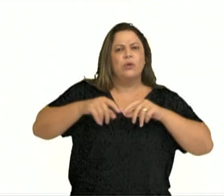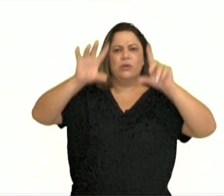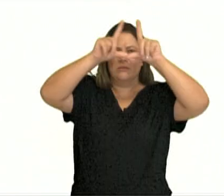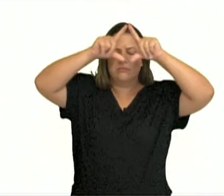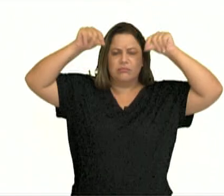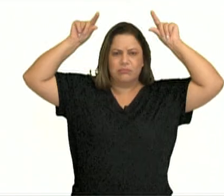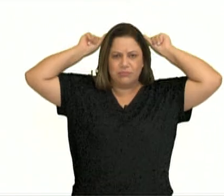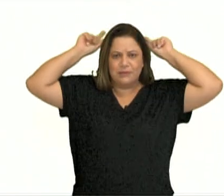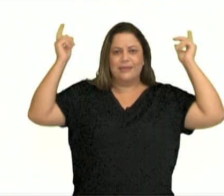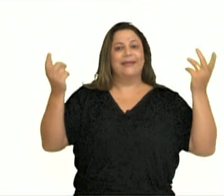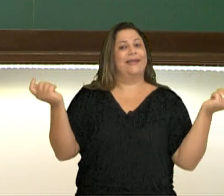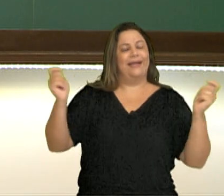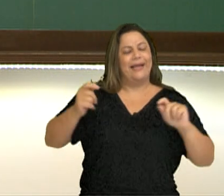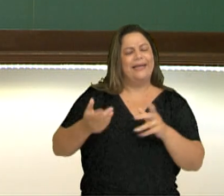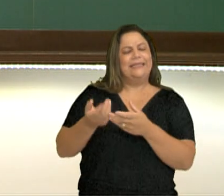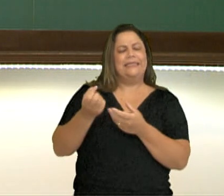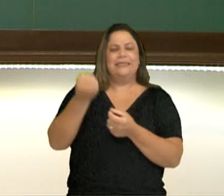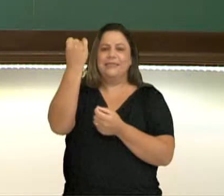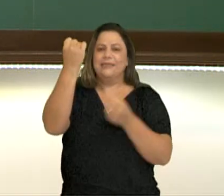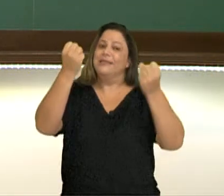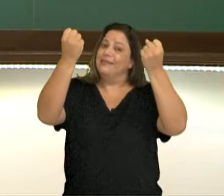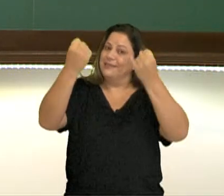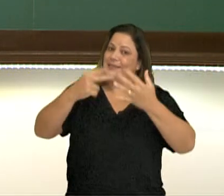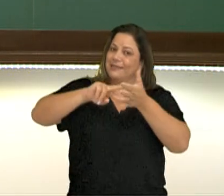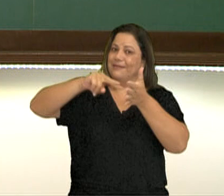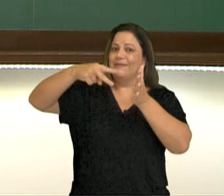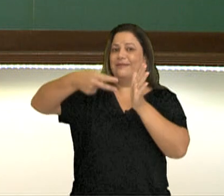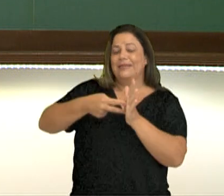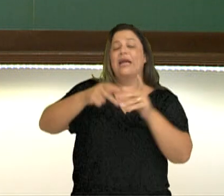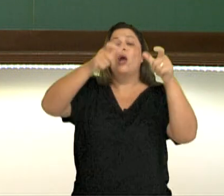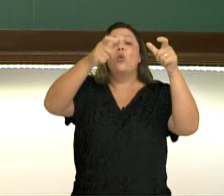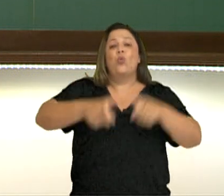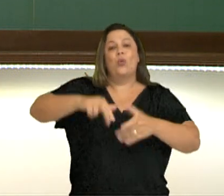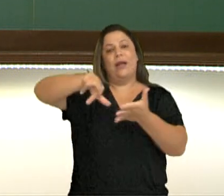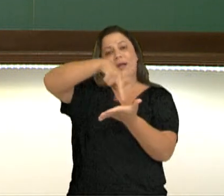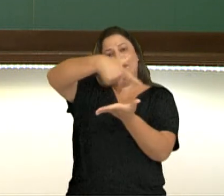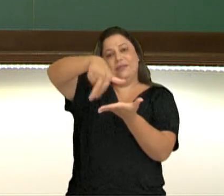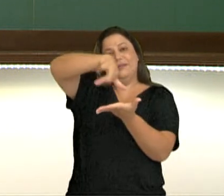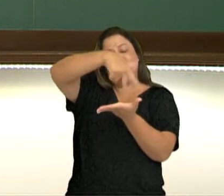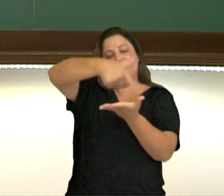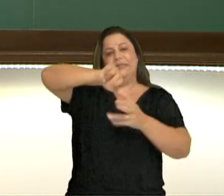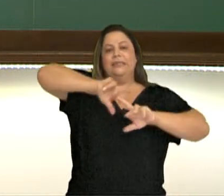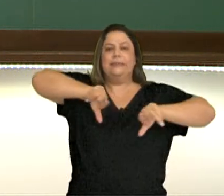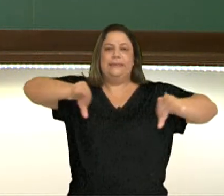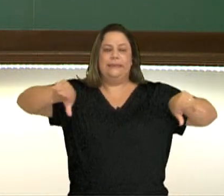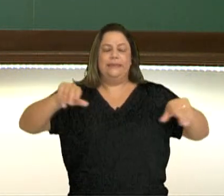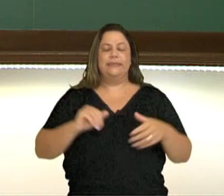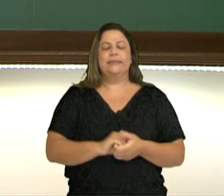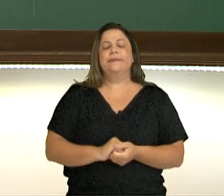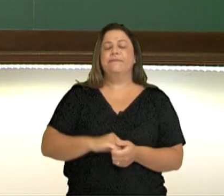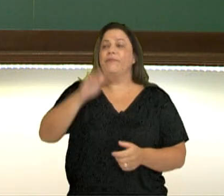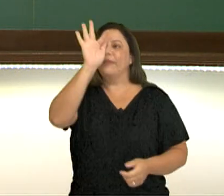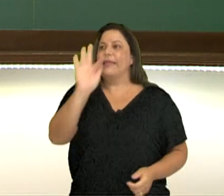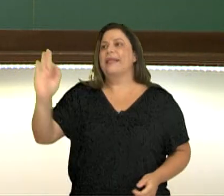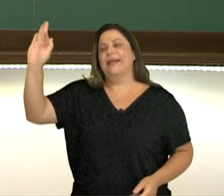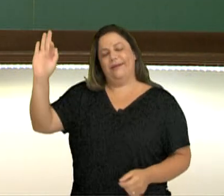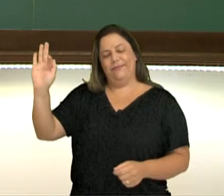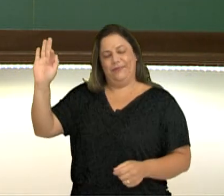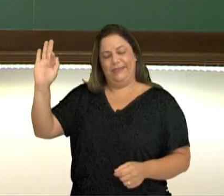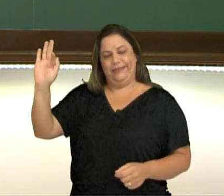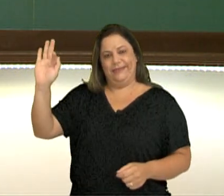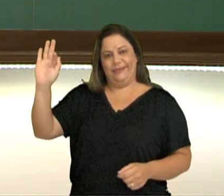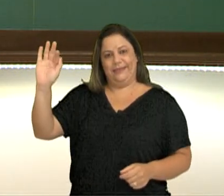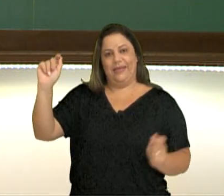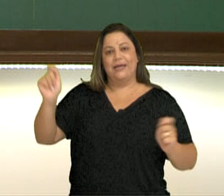Antiga, a orquestra significava lugar que dança. Mais adiante, já na França, já durante a Idade